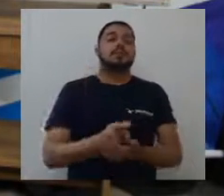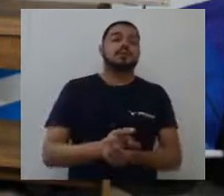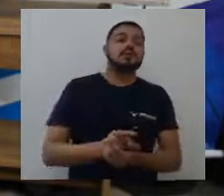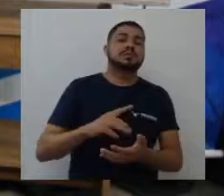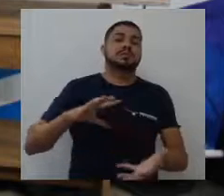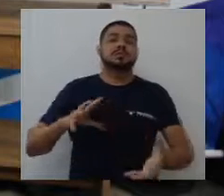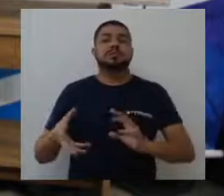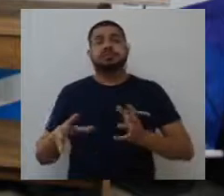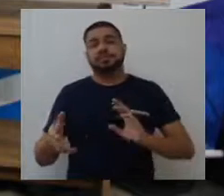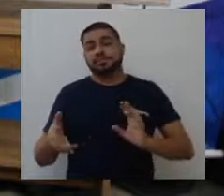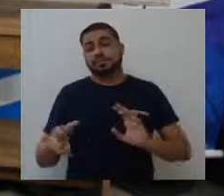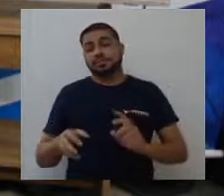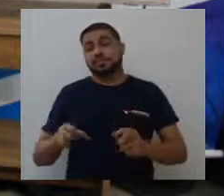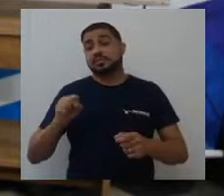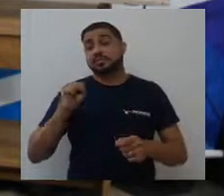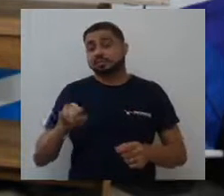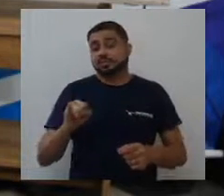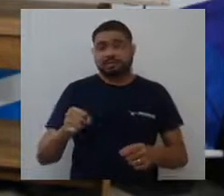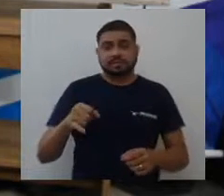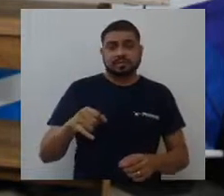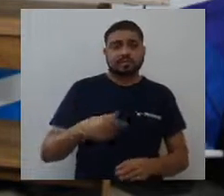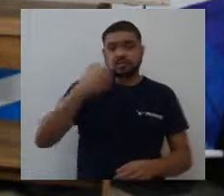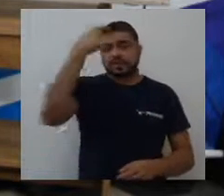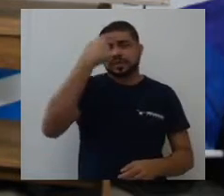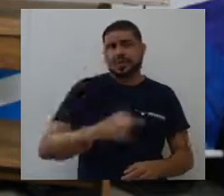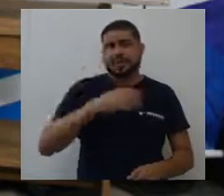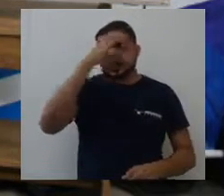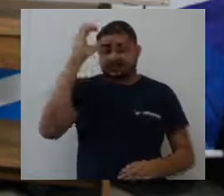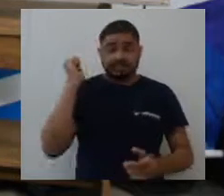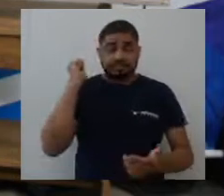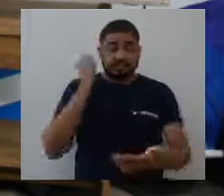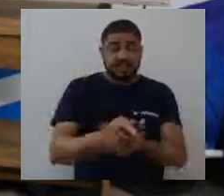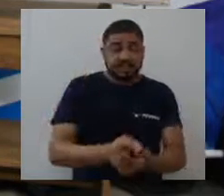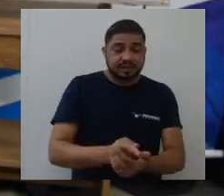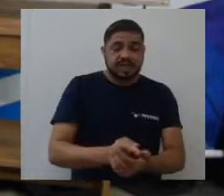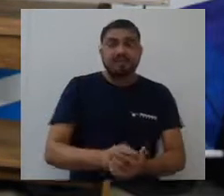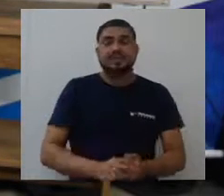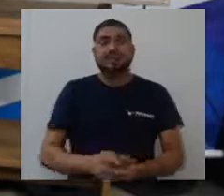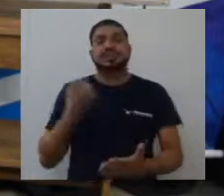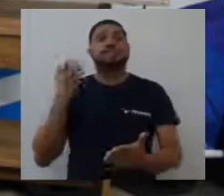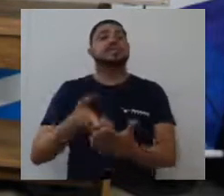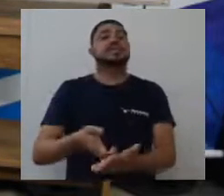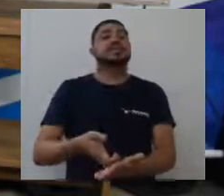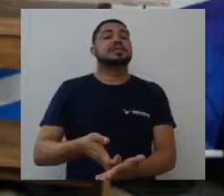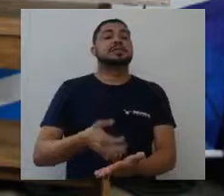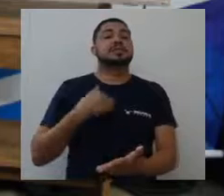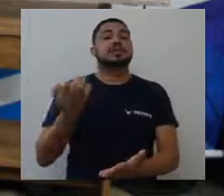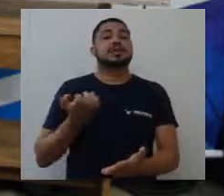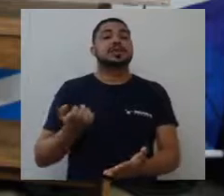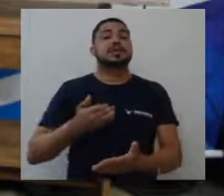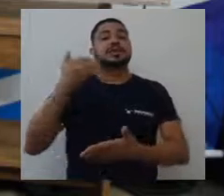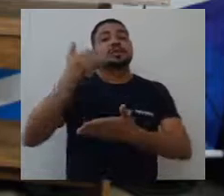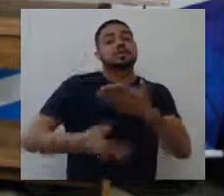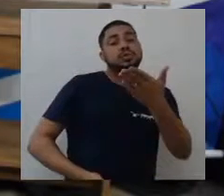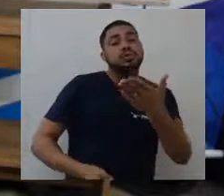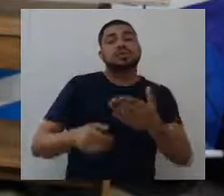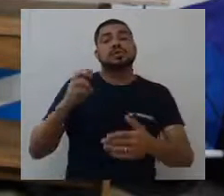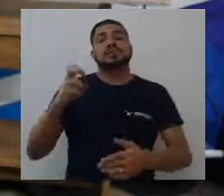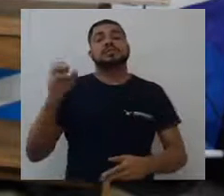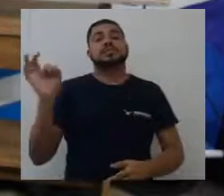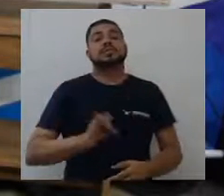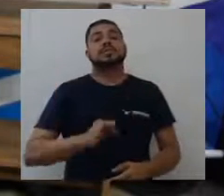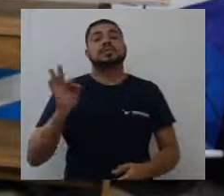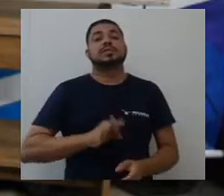máquina de lavar roupa se o cliente pagar à vista? Então eu quero agora dar um desconto, um decréscimo no preço de